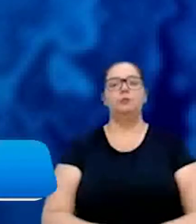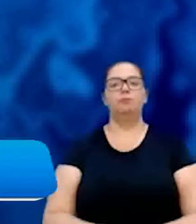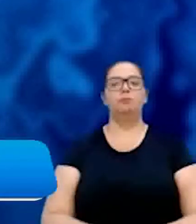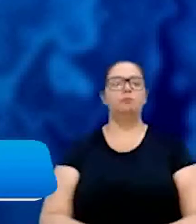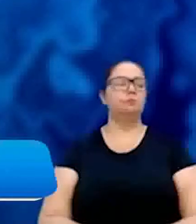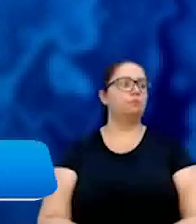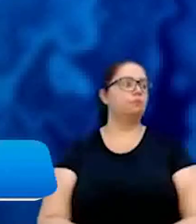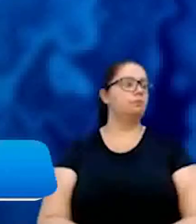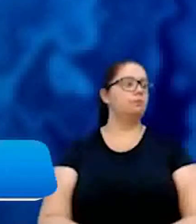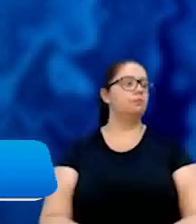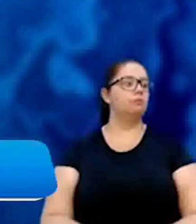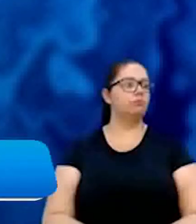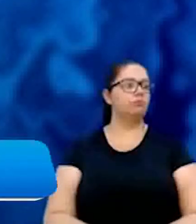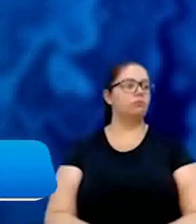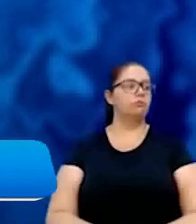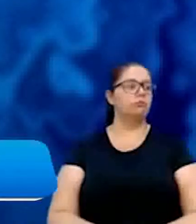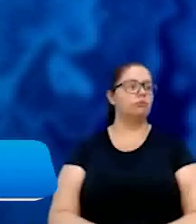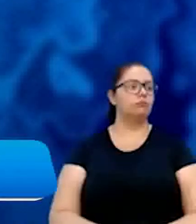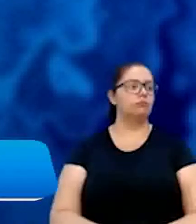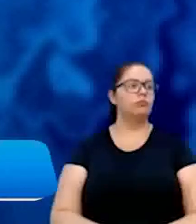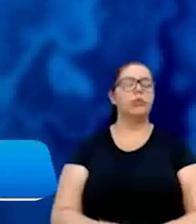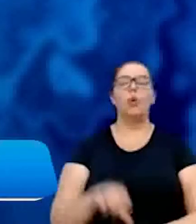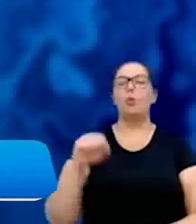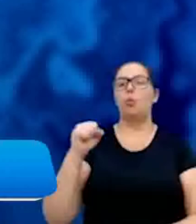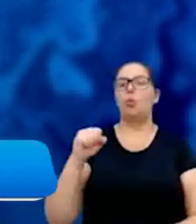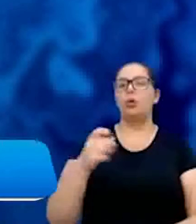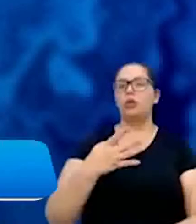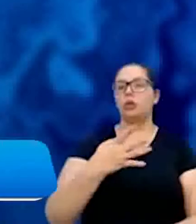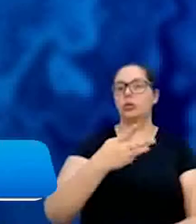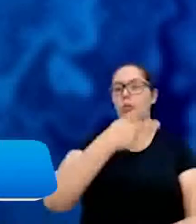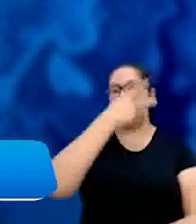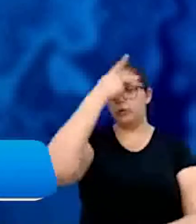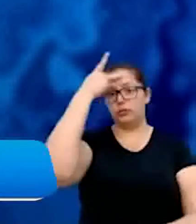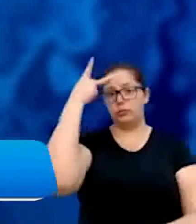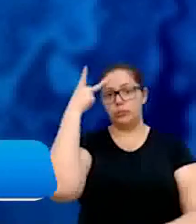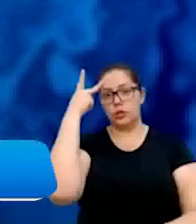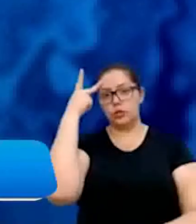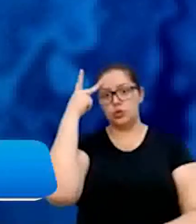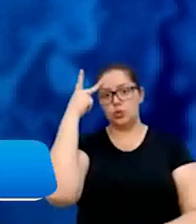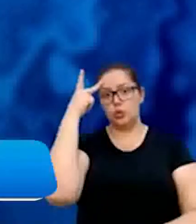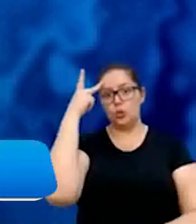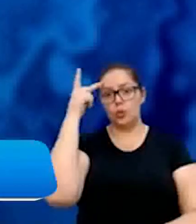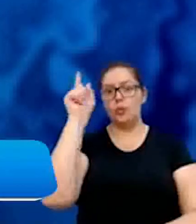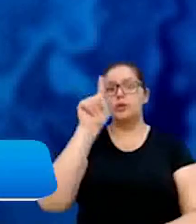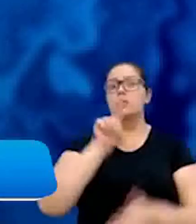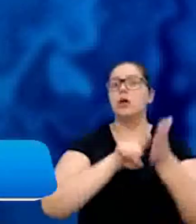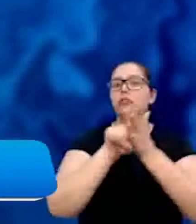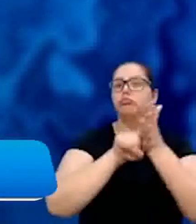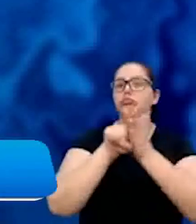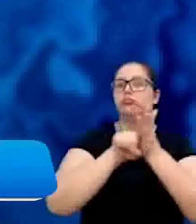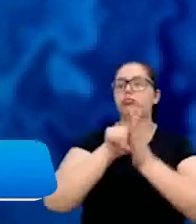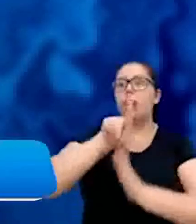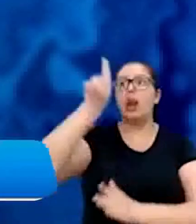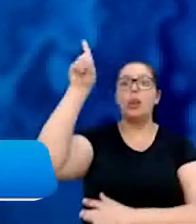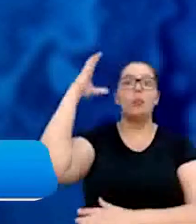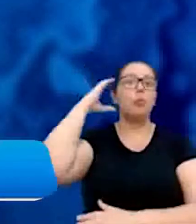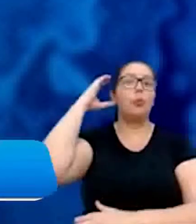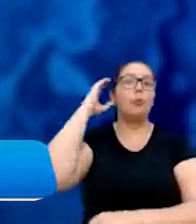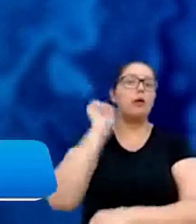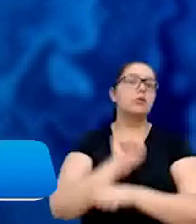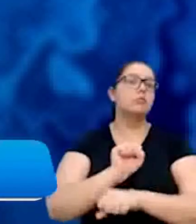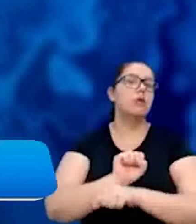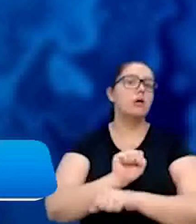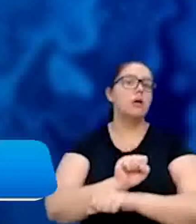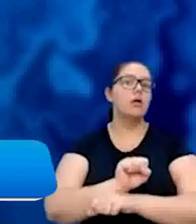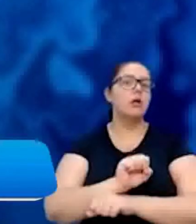casos. Então, temos 84 lá no laboratório em Cuiabá, aguardando pelo exame. Temos 7 pessoas